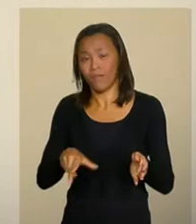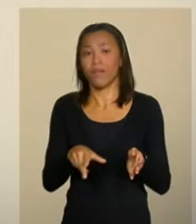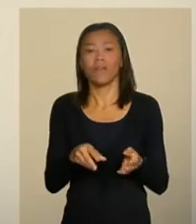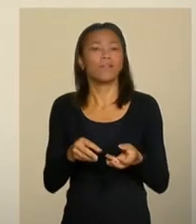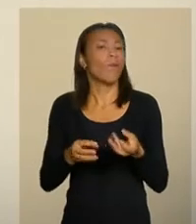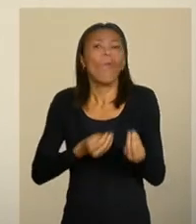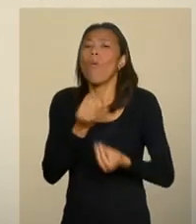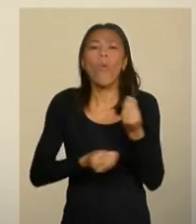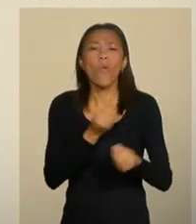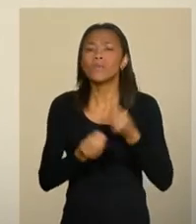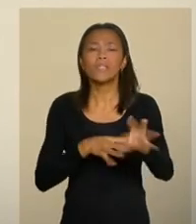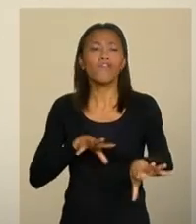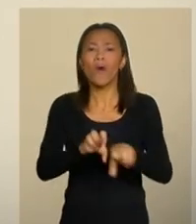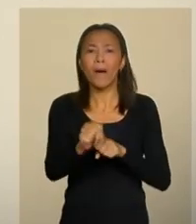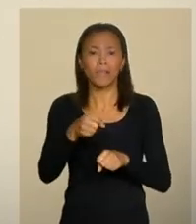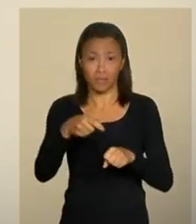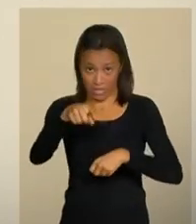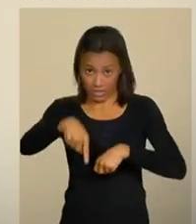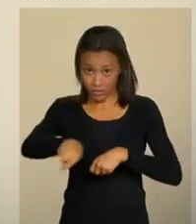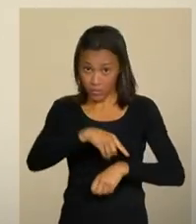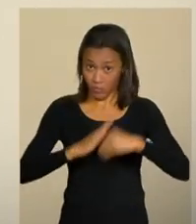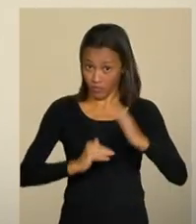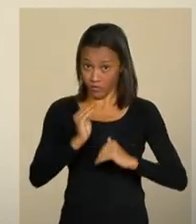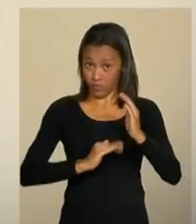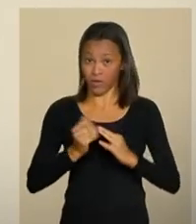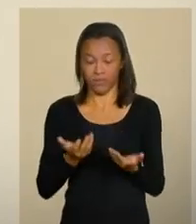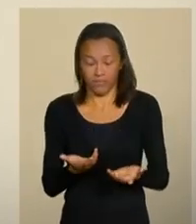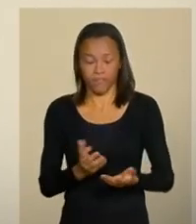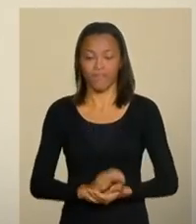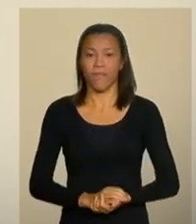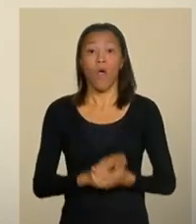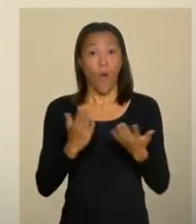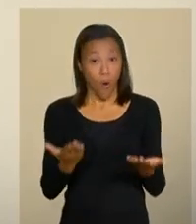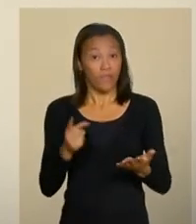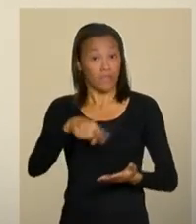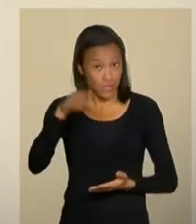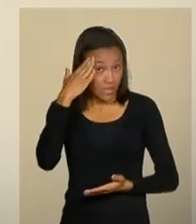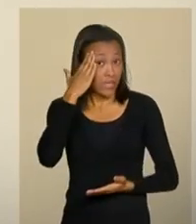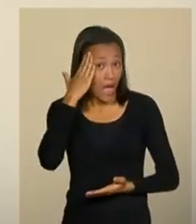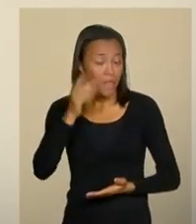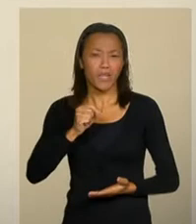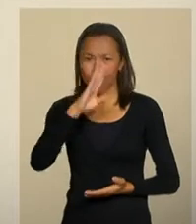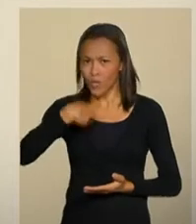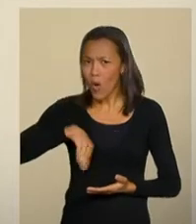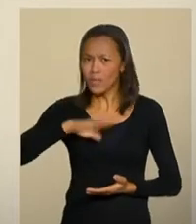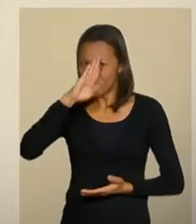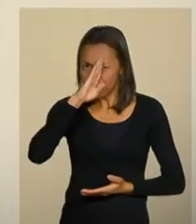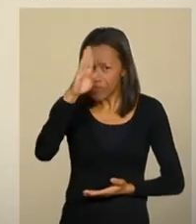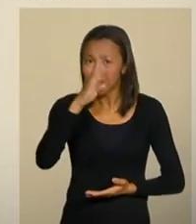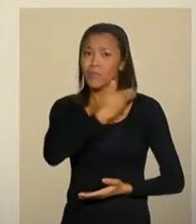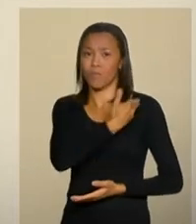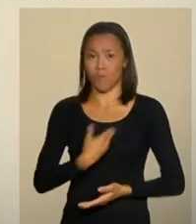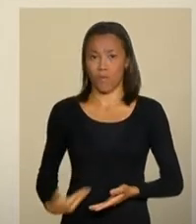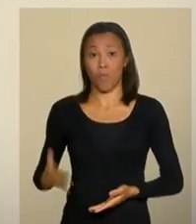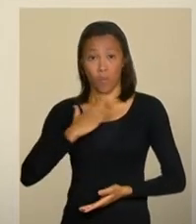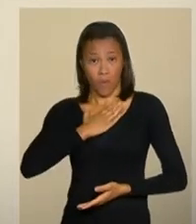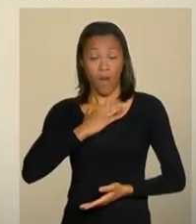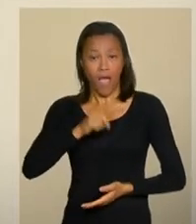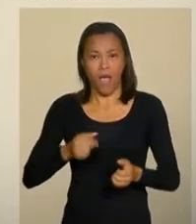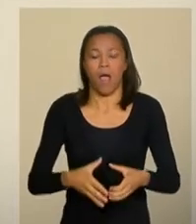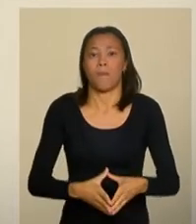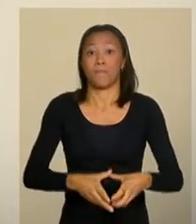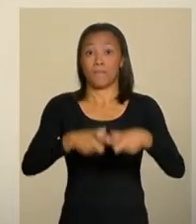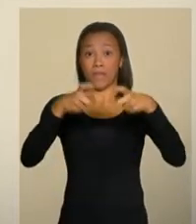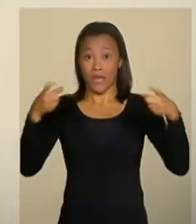Como estão sendo formados esses profissionais presidenta olha Luciano você sabe que uma das prioridades do meu governo é ampliar o